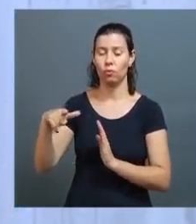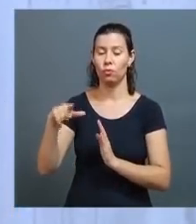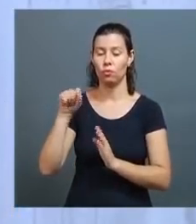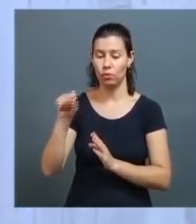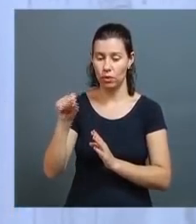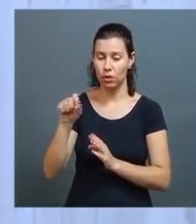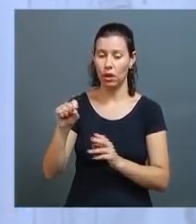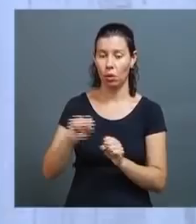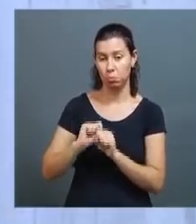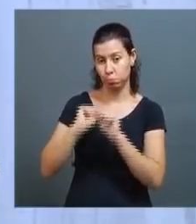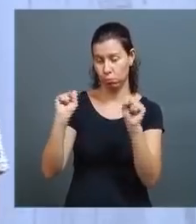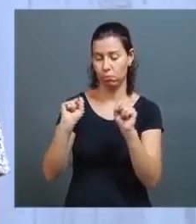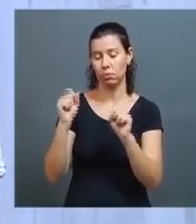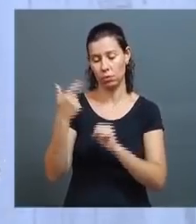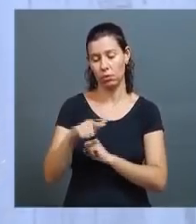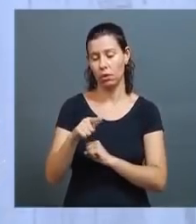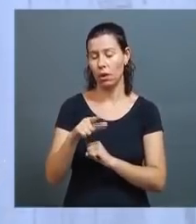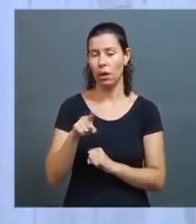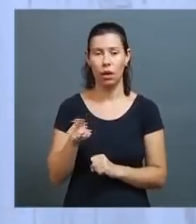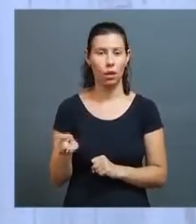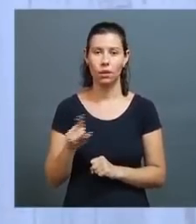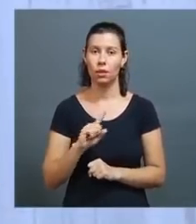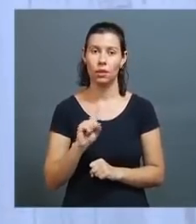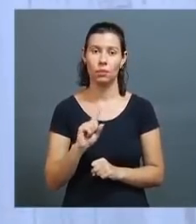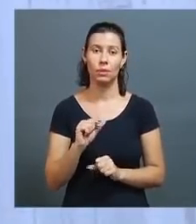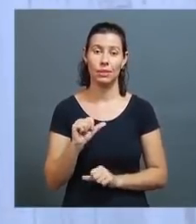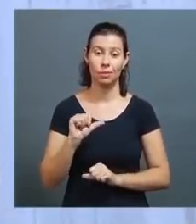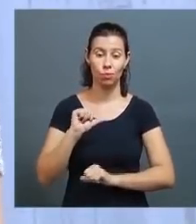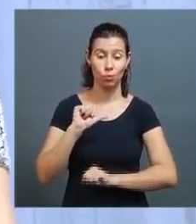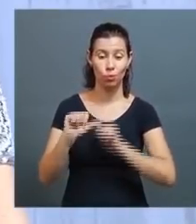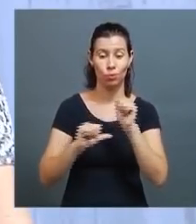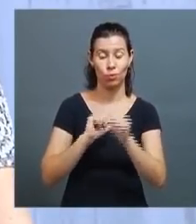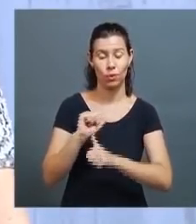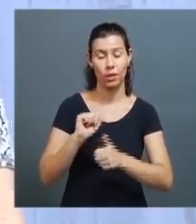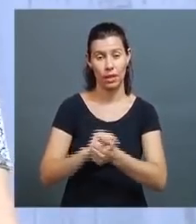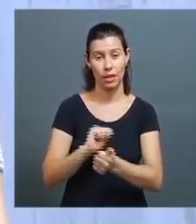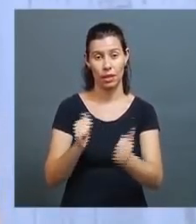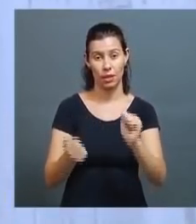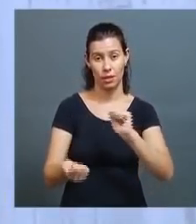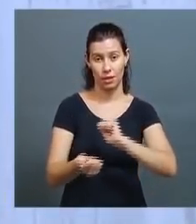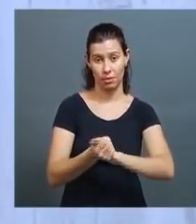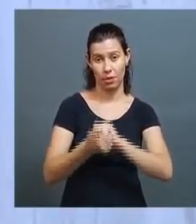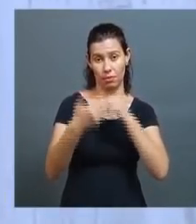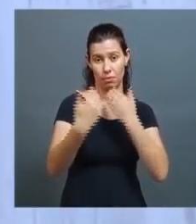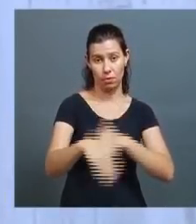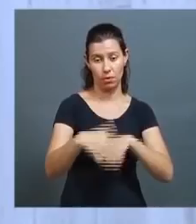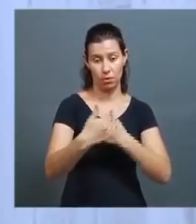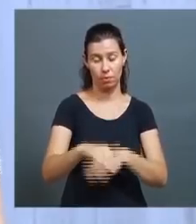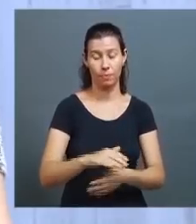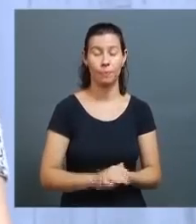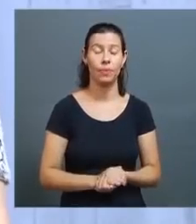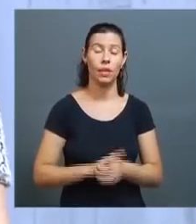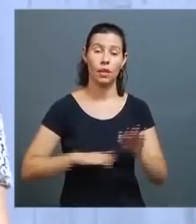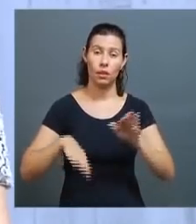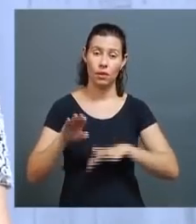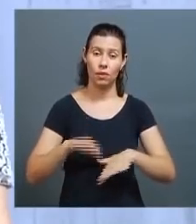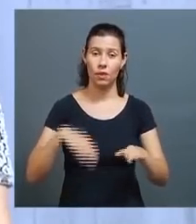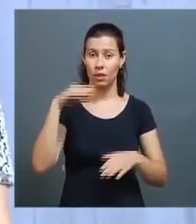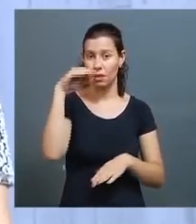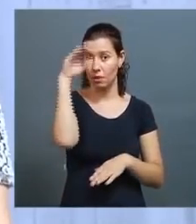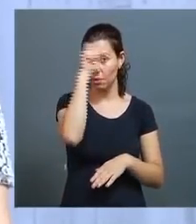para ser avaliada. Então, a gente precisa fazer adaptações, tá? Às vezes a criança tem uma dificuldade na matemática, que é a